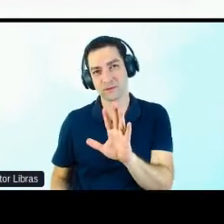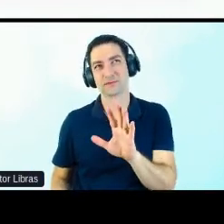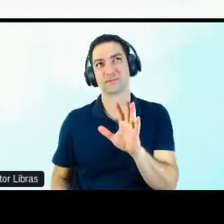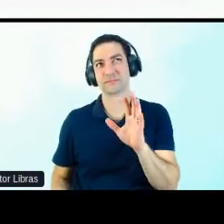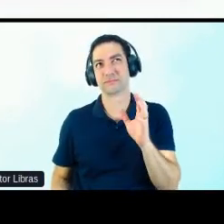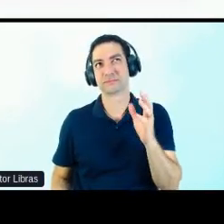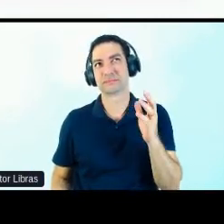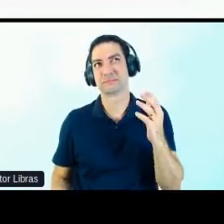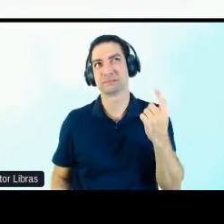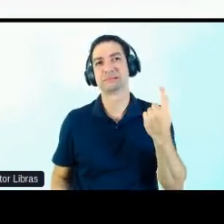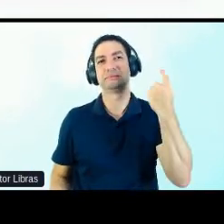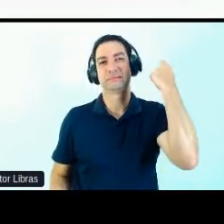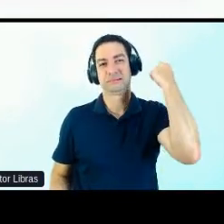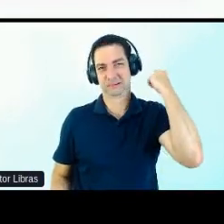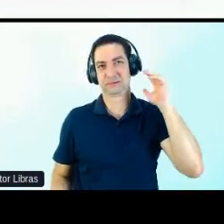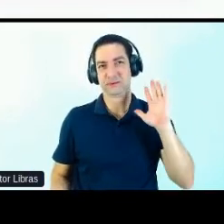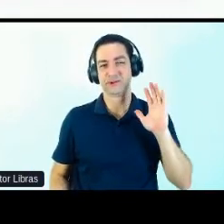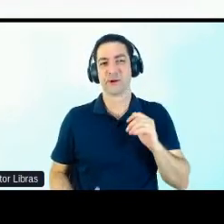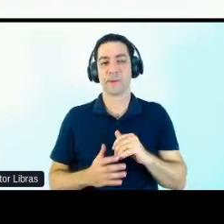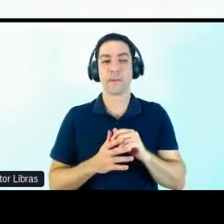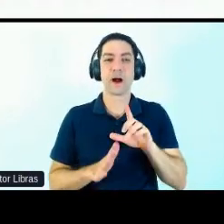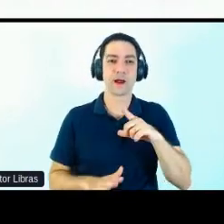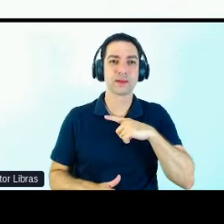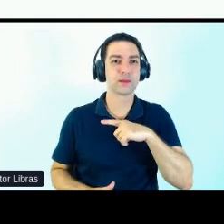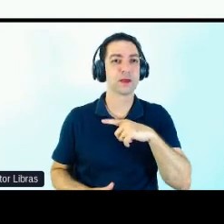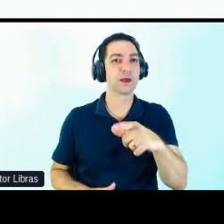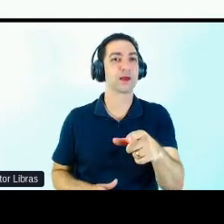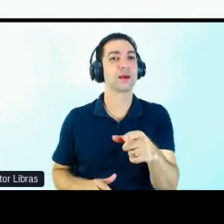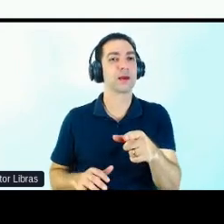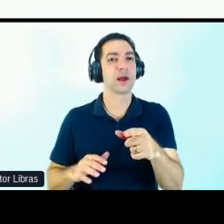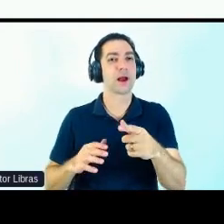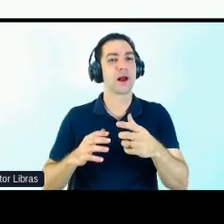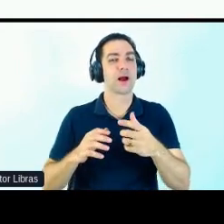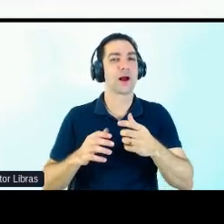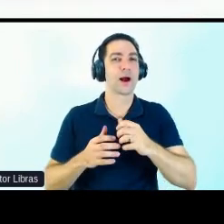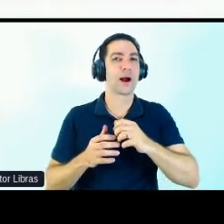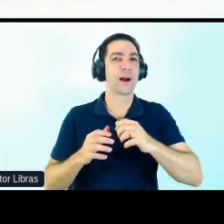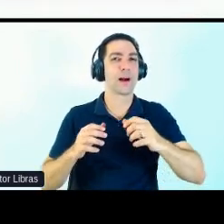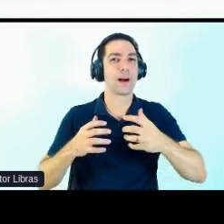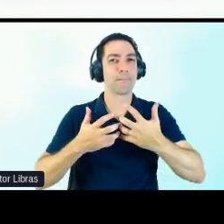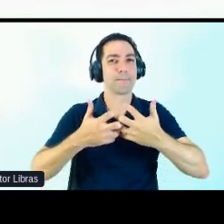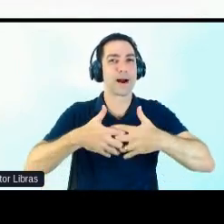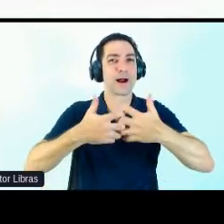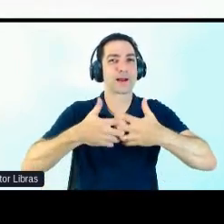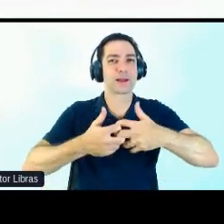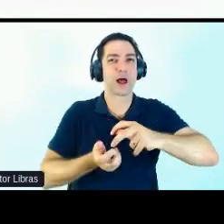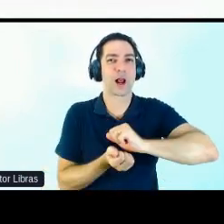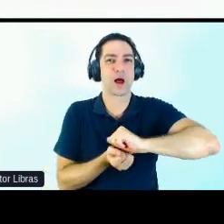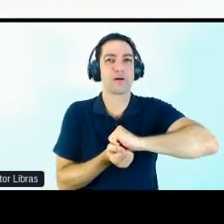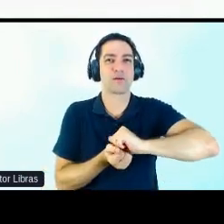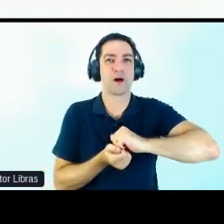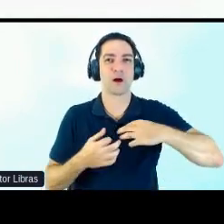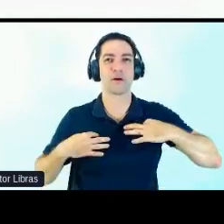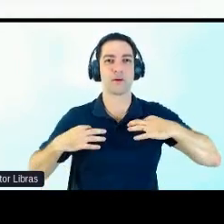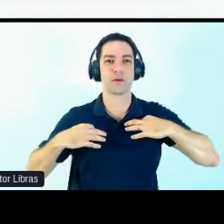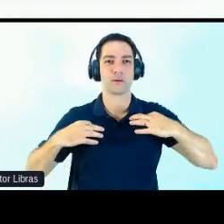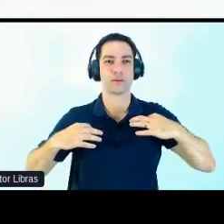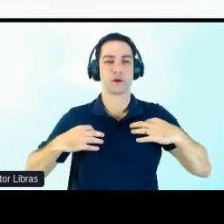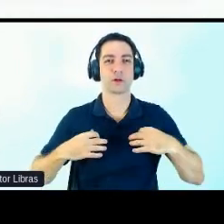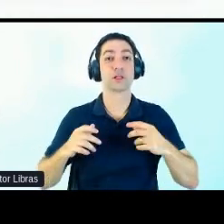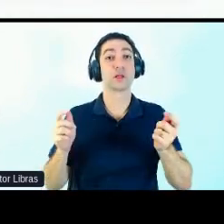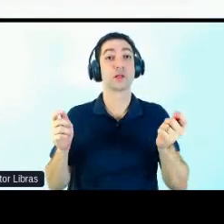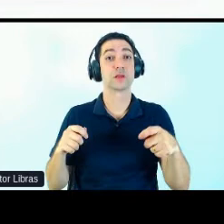máquina de lavar que ela pode ser controlada por um aplicativo que você instala no seu celular. Às vezes